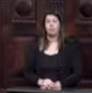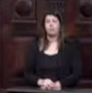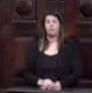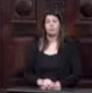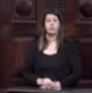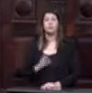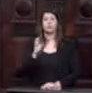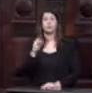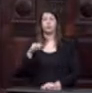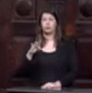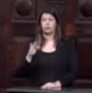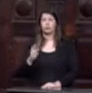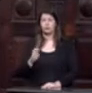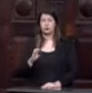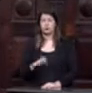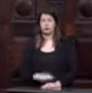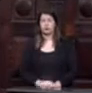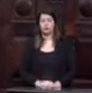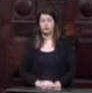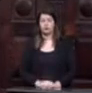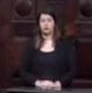Deputado Conte Bittencourt.